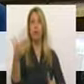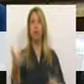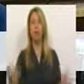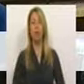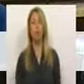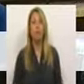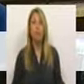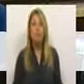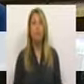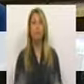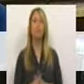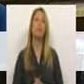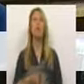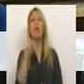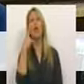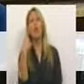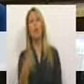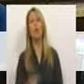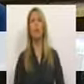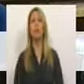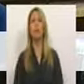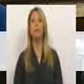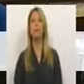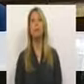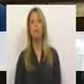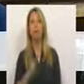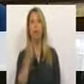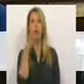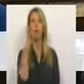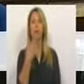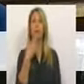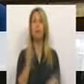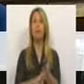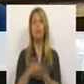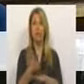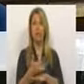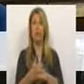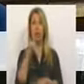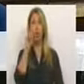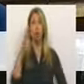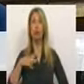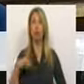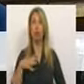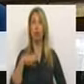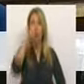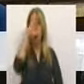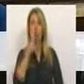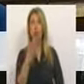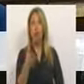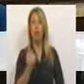importante também reconhecer que, como já foi dito, que, na verdade, no setor turístico, o Governo, no setor do turismo, o